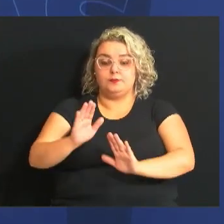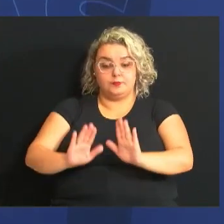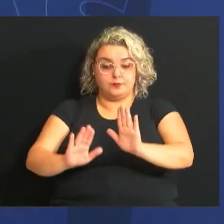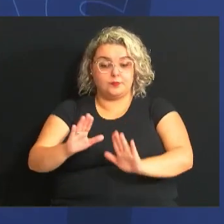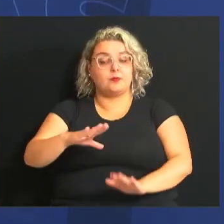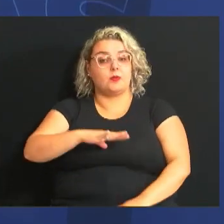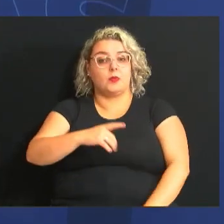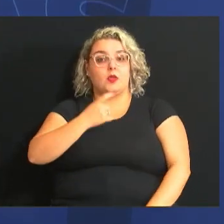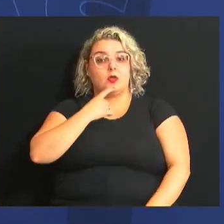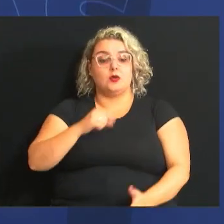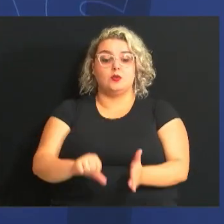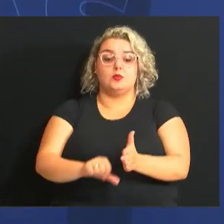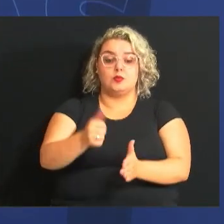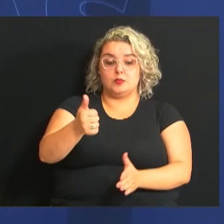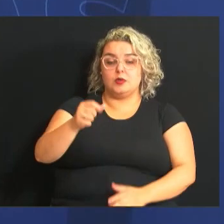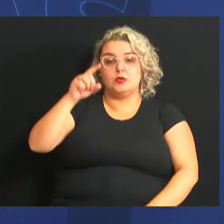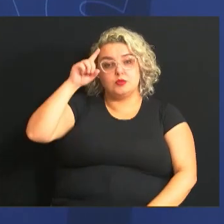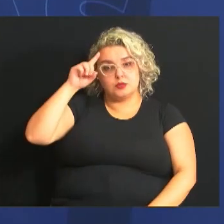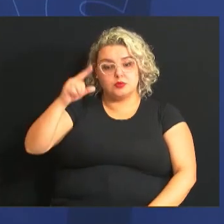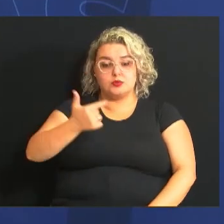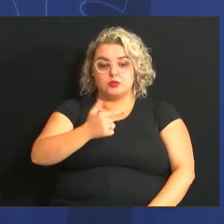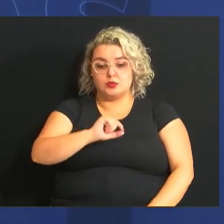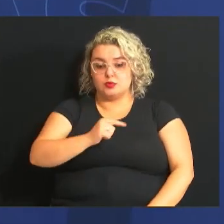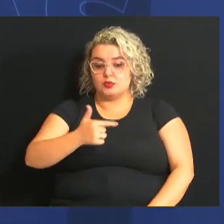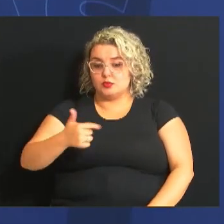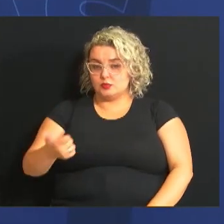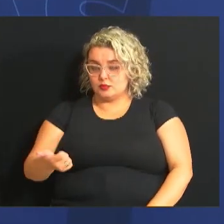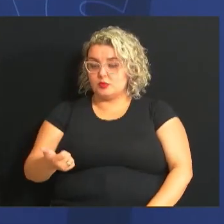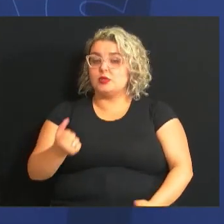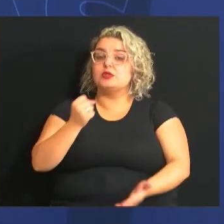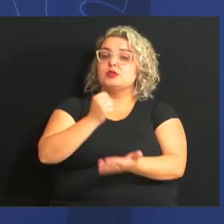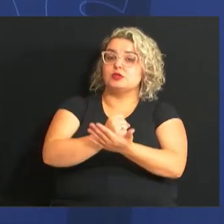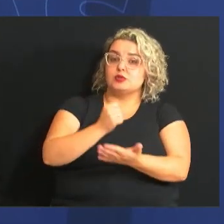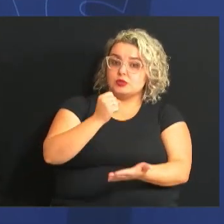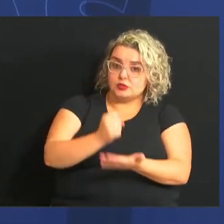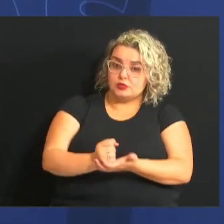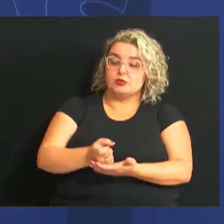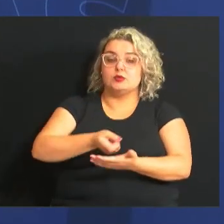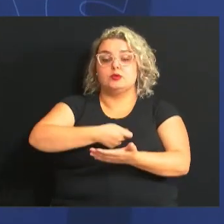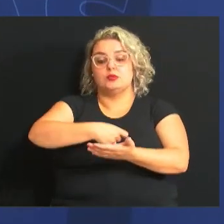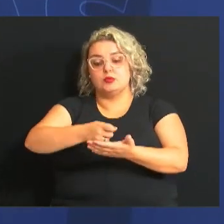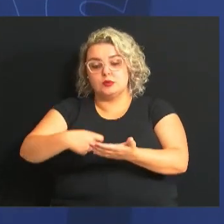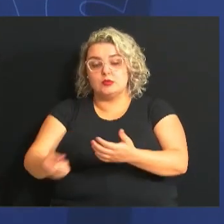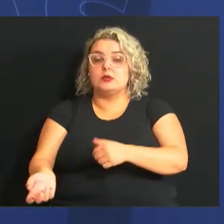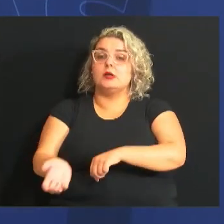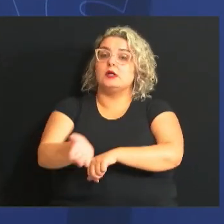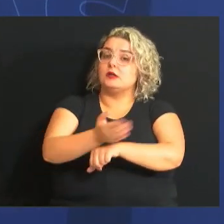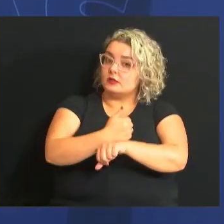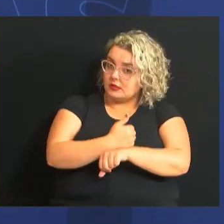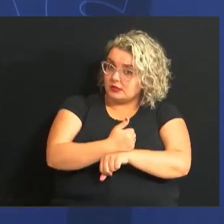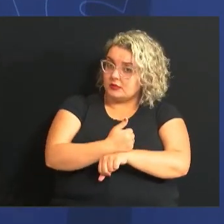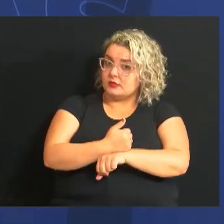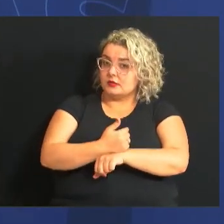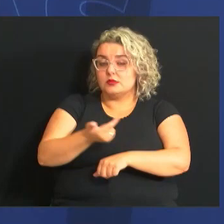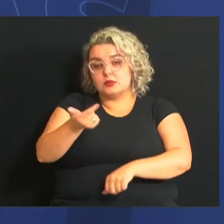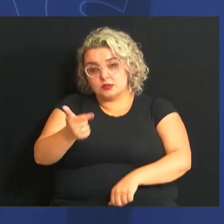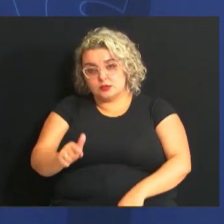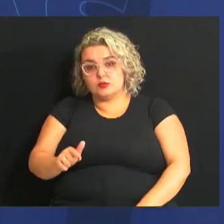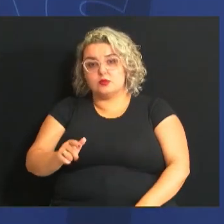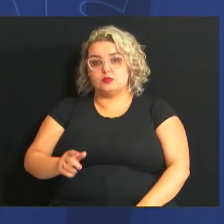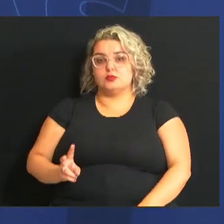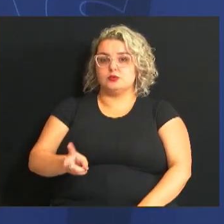primeiro dia do ano de 2021 e os contratos assinados anteriormente e que seguem vigentes.